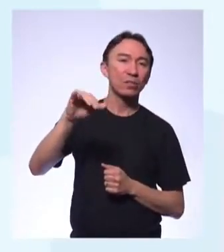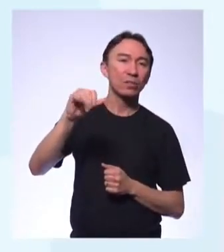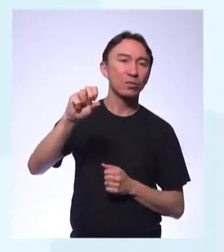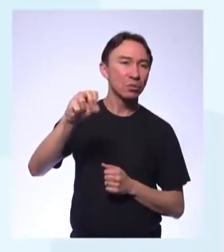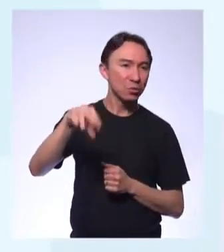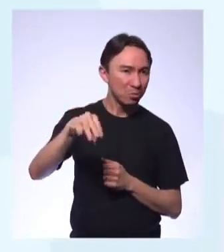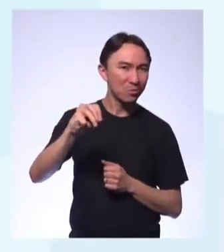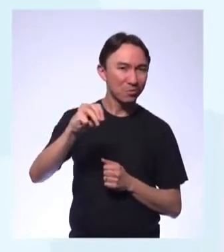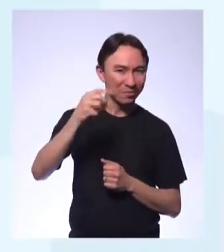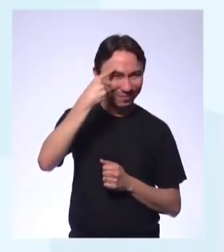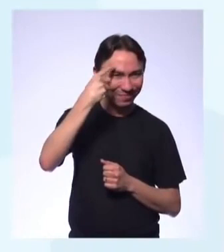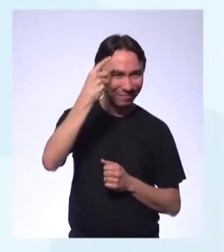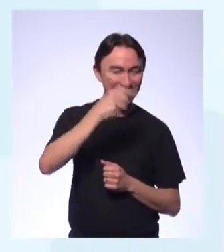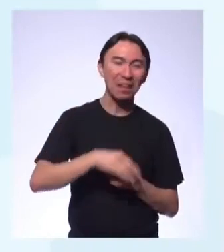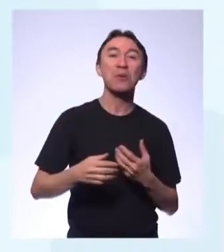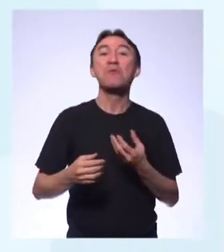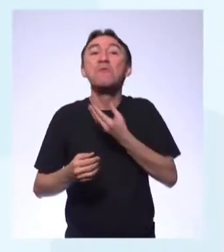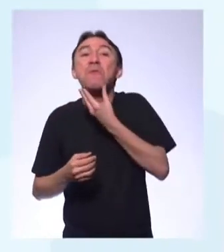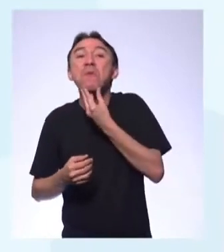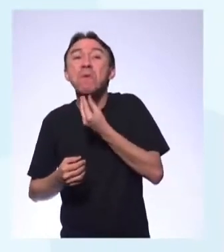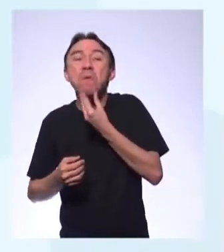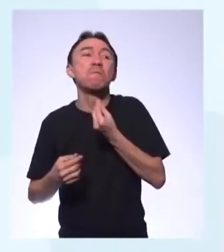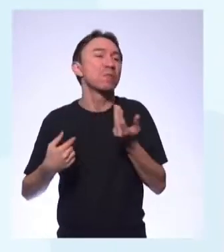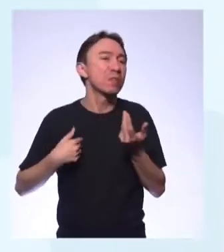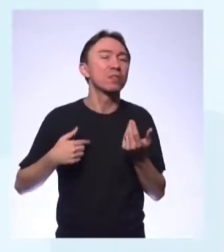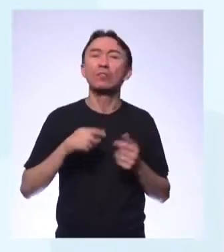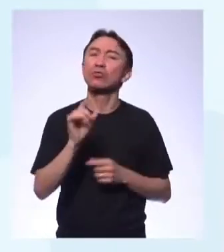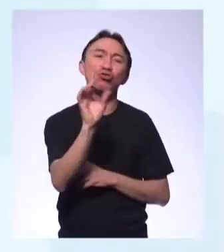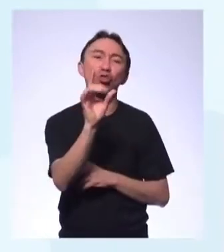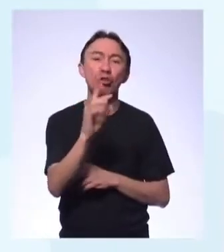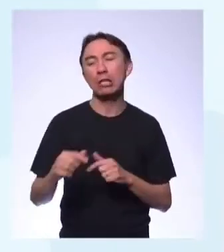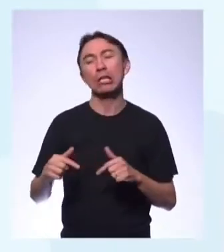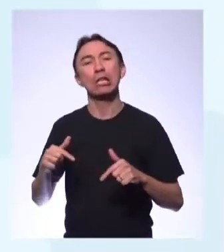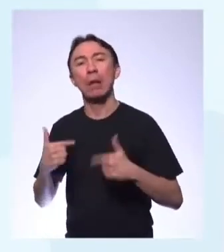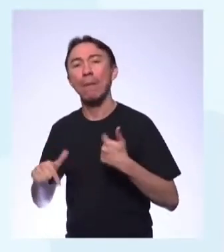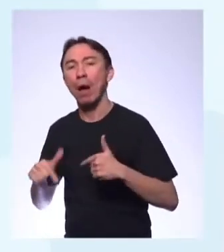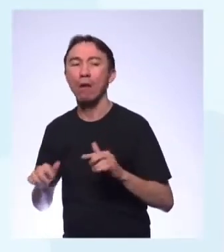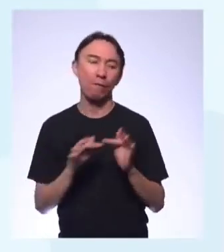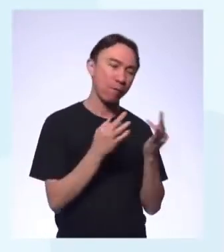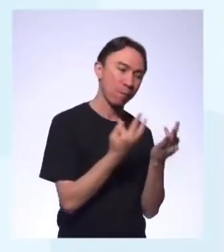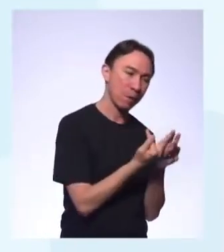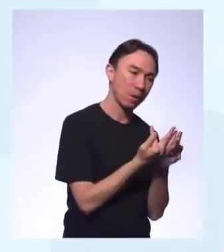e para o trabalho e para a família. E dentro da lógica puritanista,